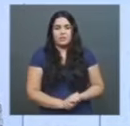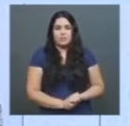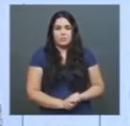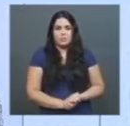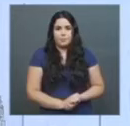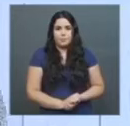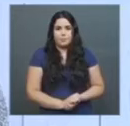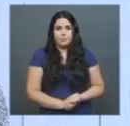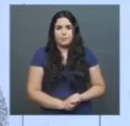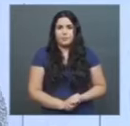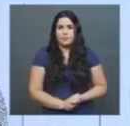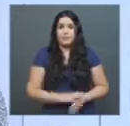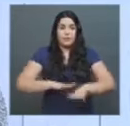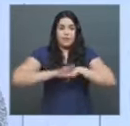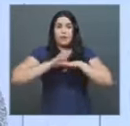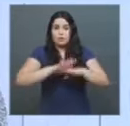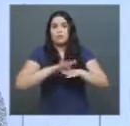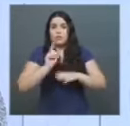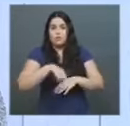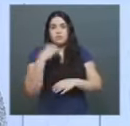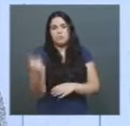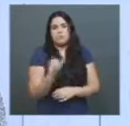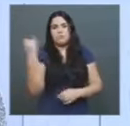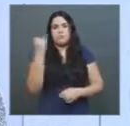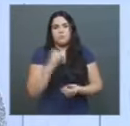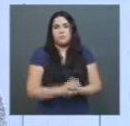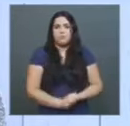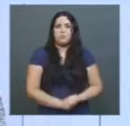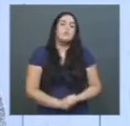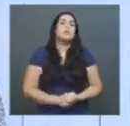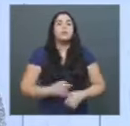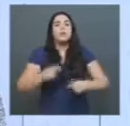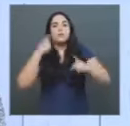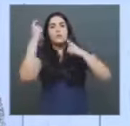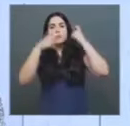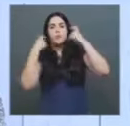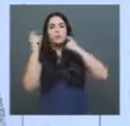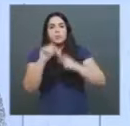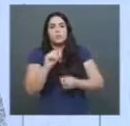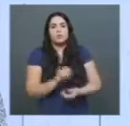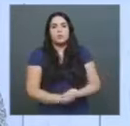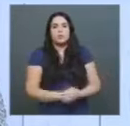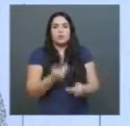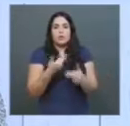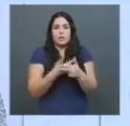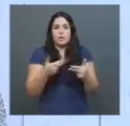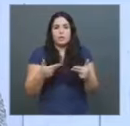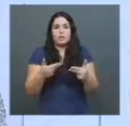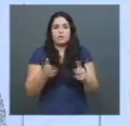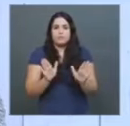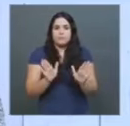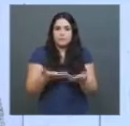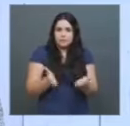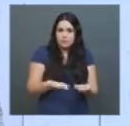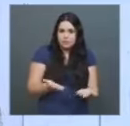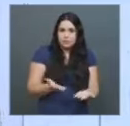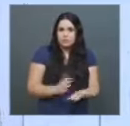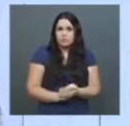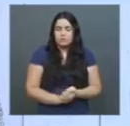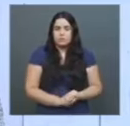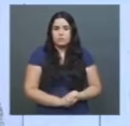que têm um impacto muito importante nisso. E nos preocupa muito porque são ações que vêm sendo incentivadas, né?